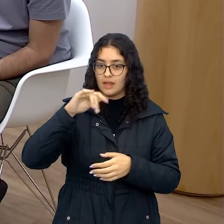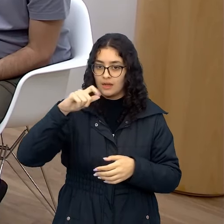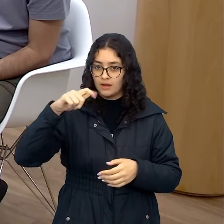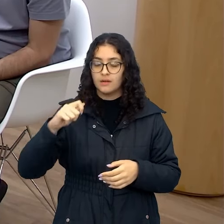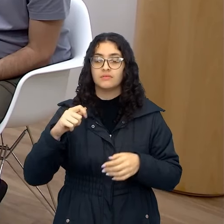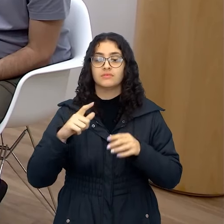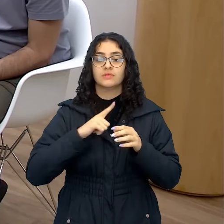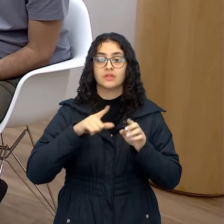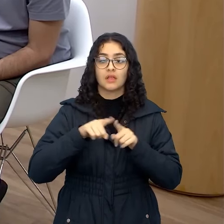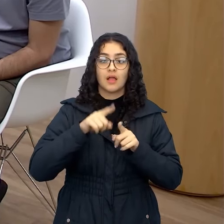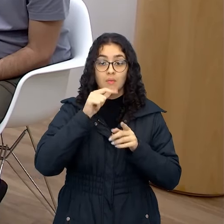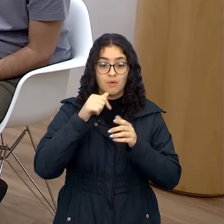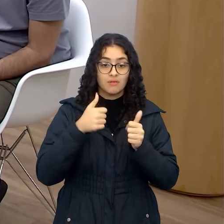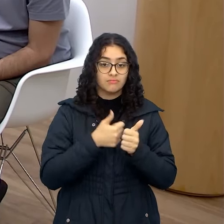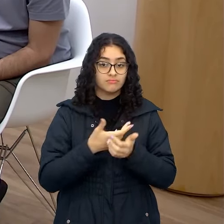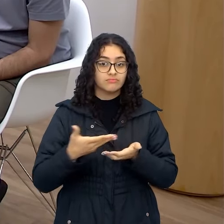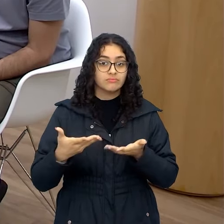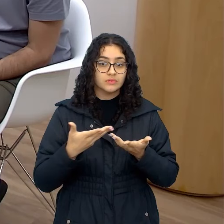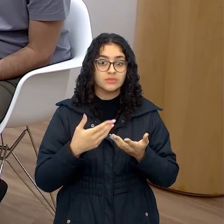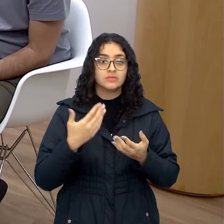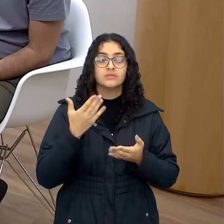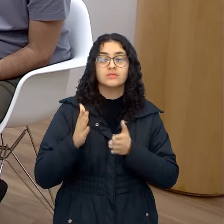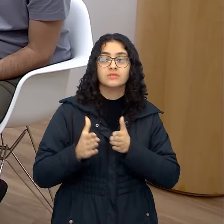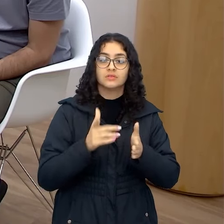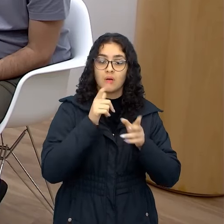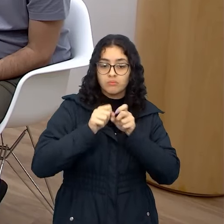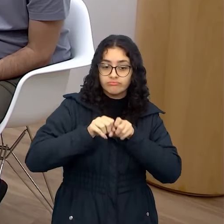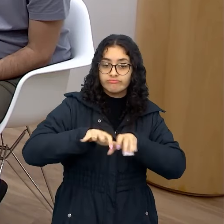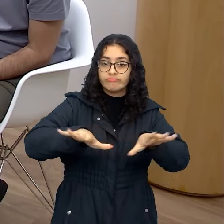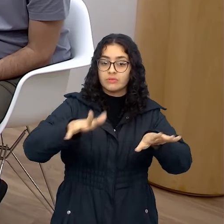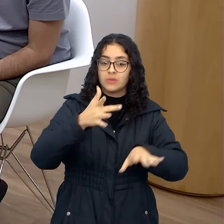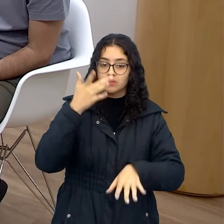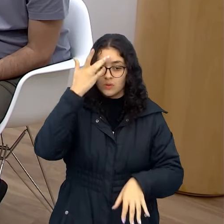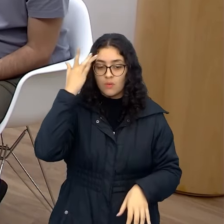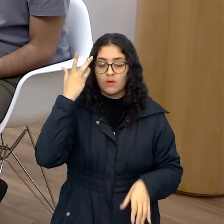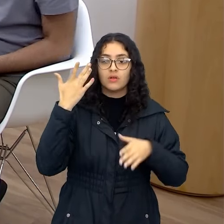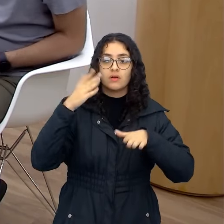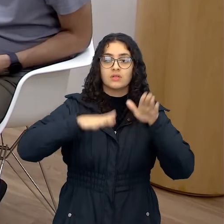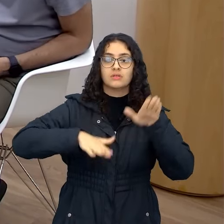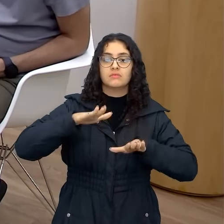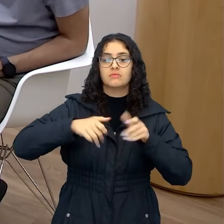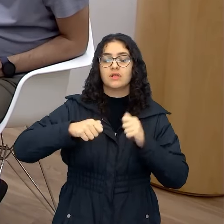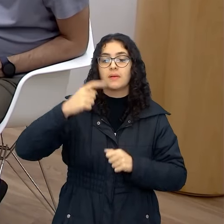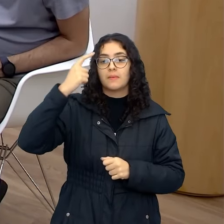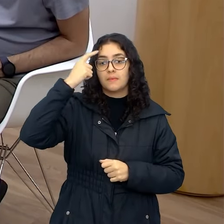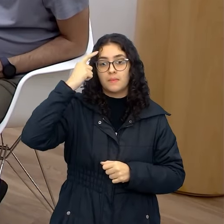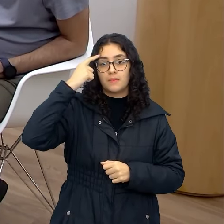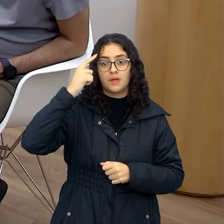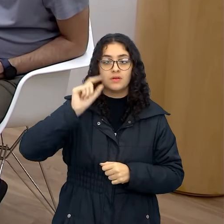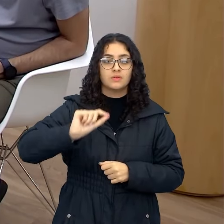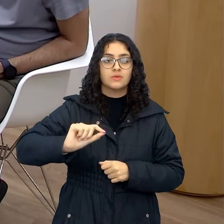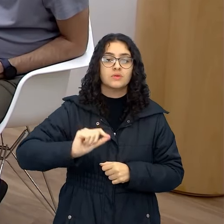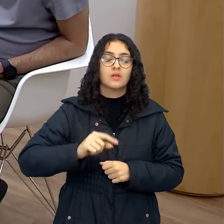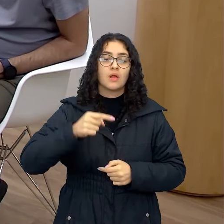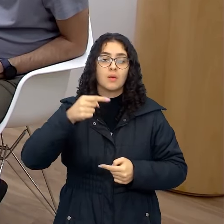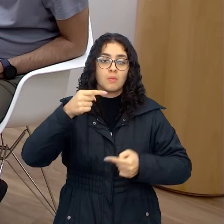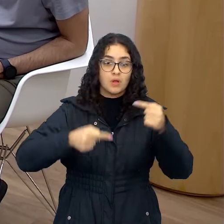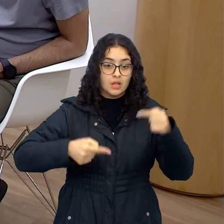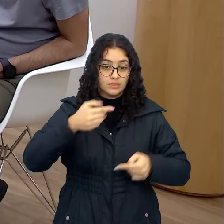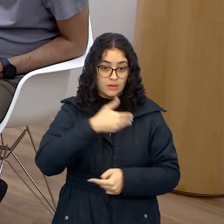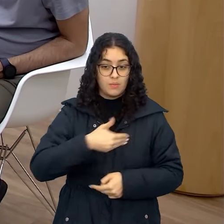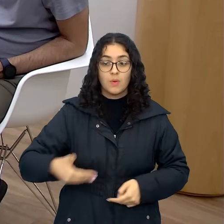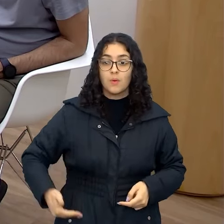também tem a represa, que alimenta quase que 1 milhão de pessoas. Então, às vezes, tem que se pensar no que essa política